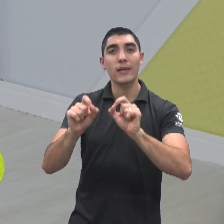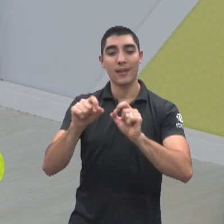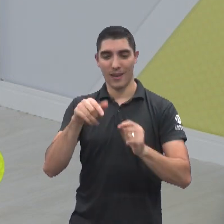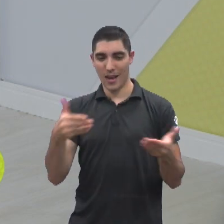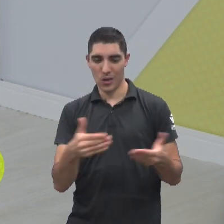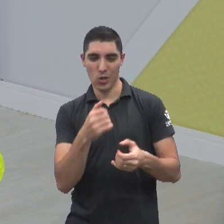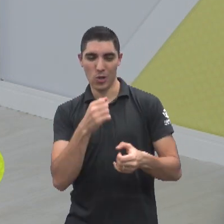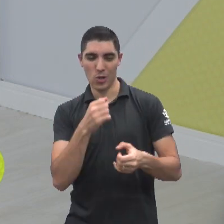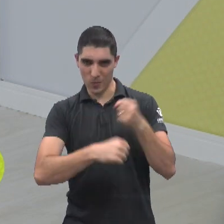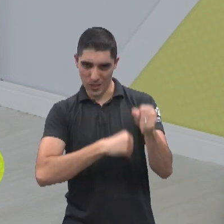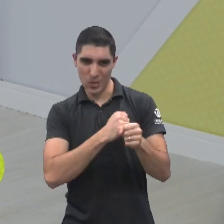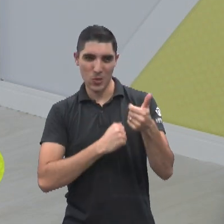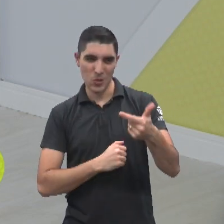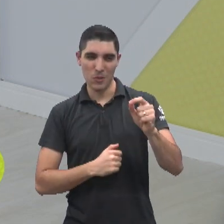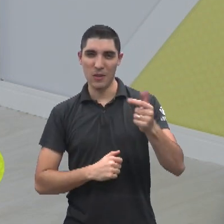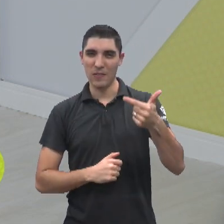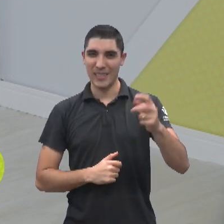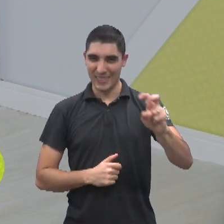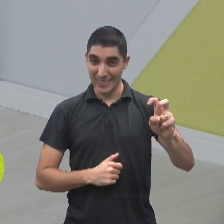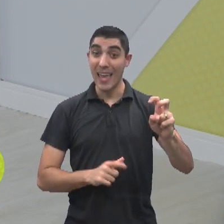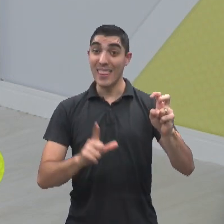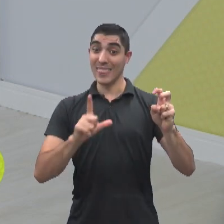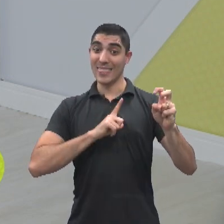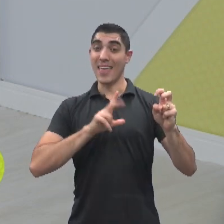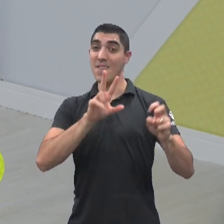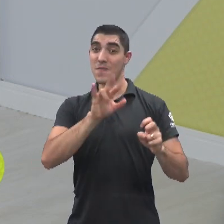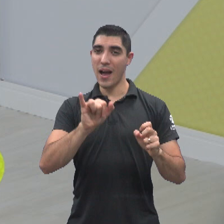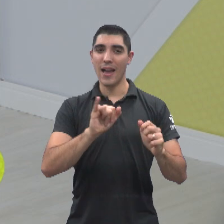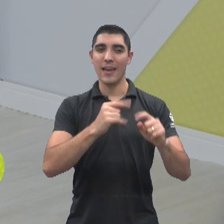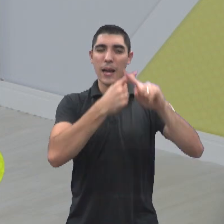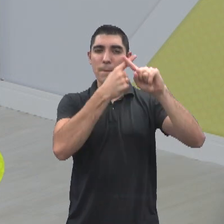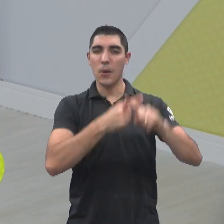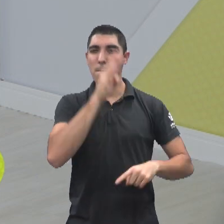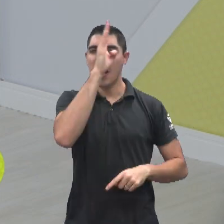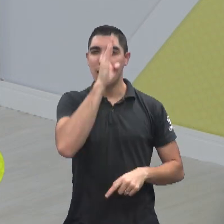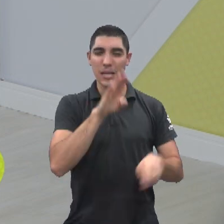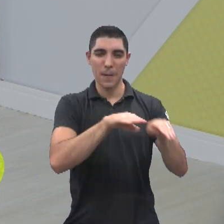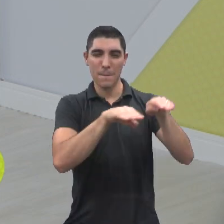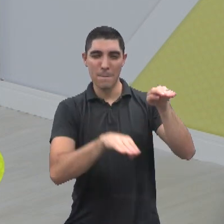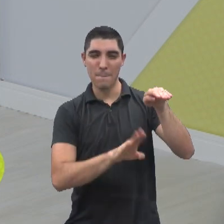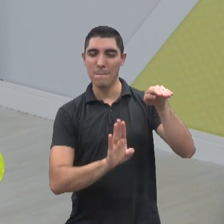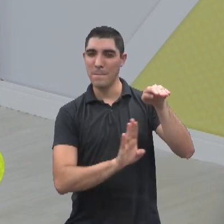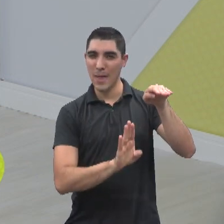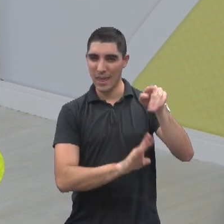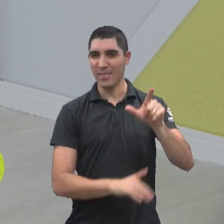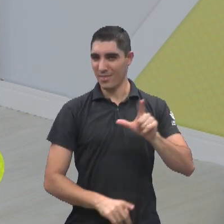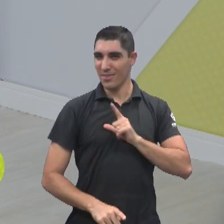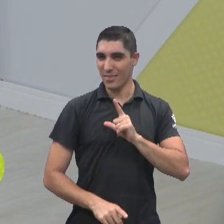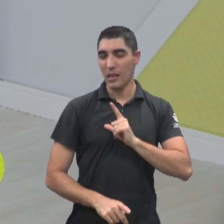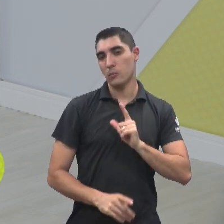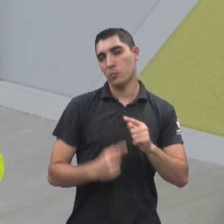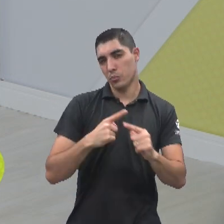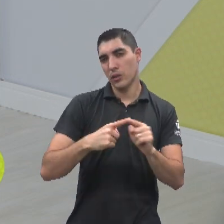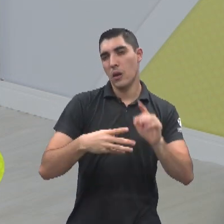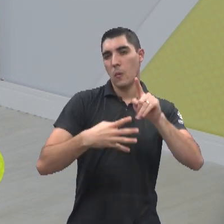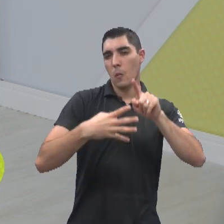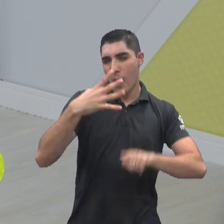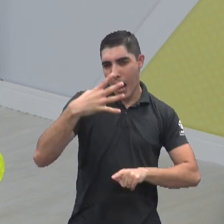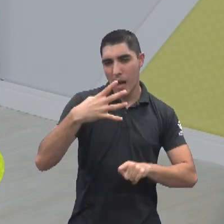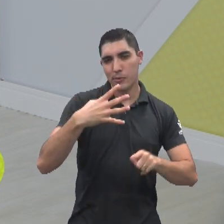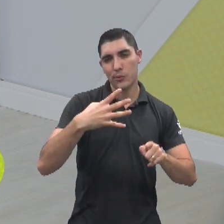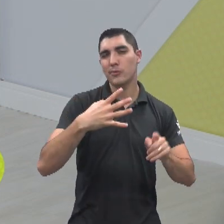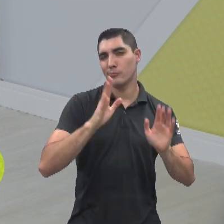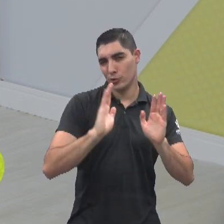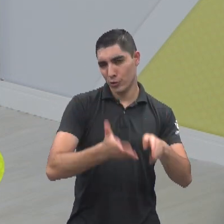2025 teríamos uma Liga Nacional B, né, que os times seriam rebaixados, 4 times seriam rebaixados, que tinha